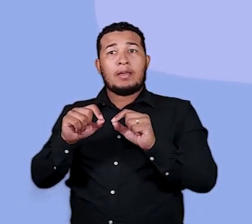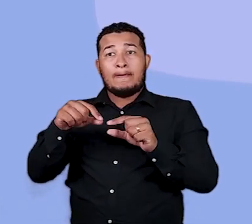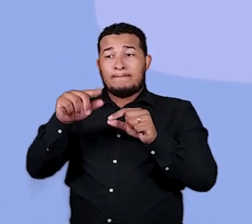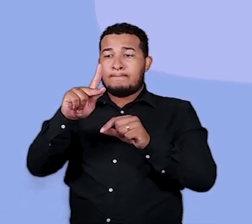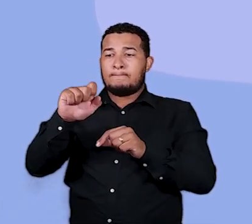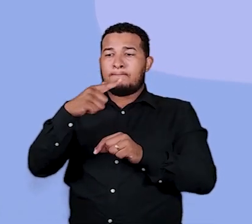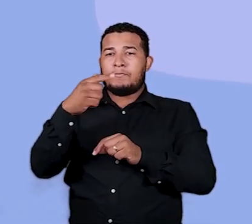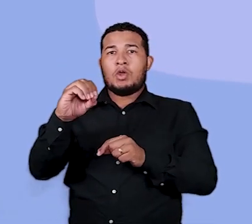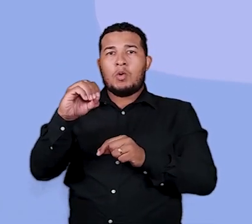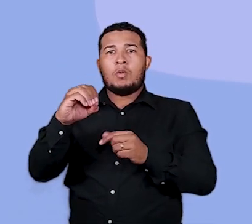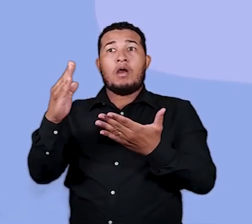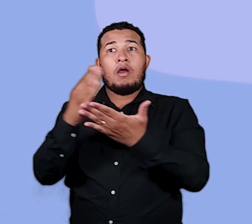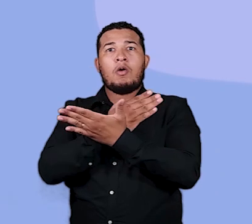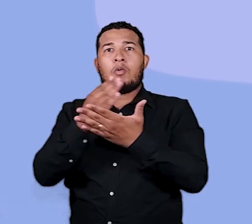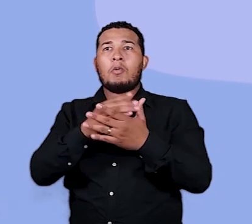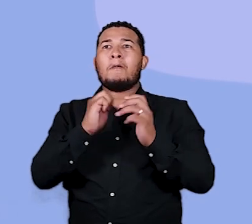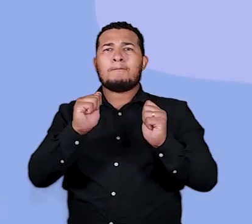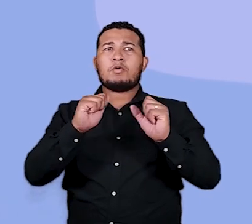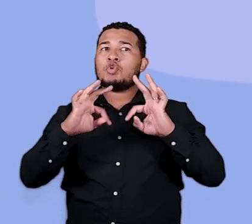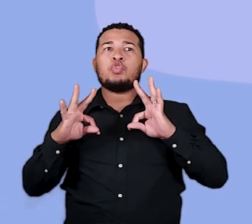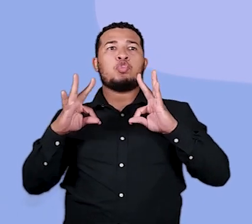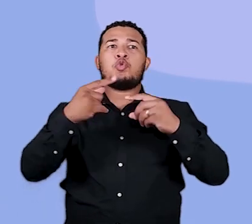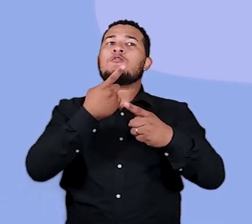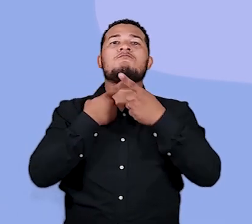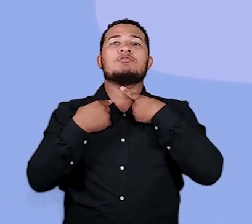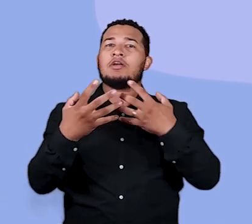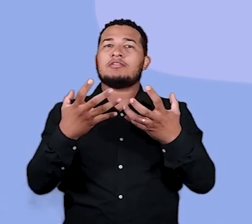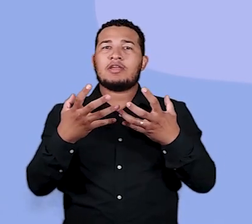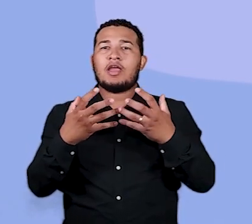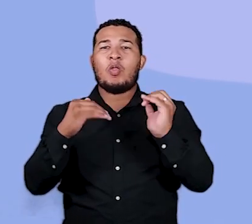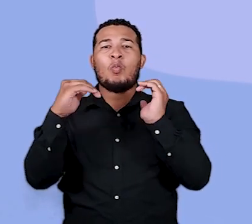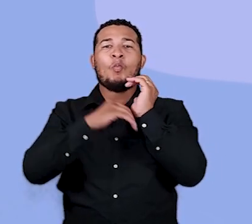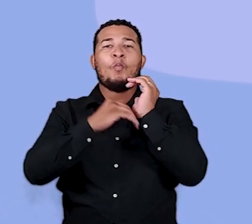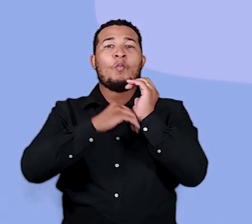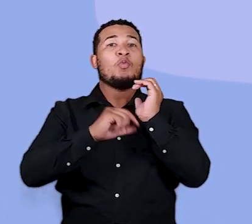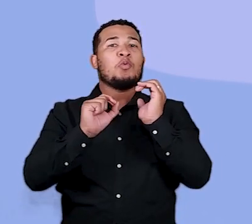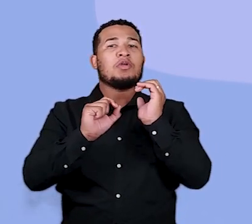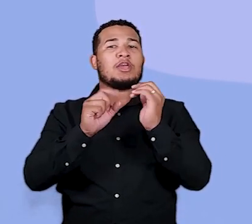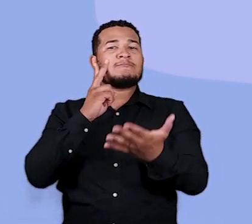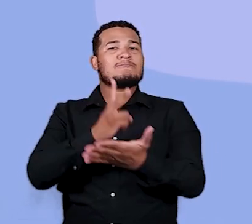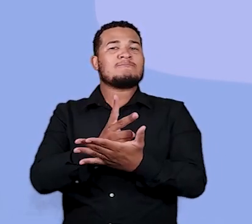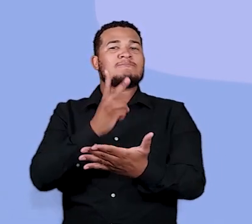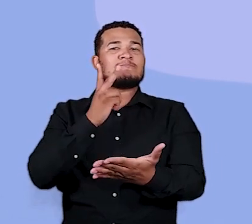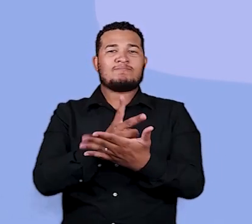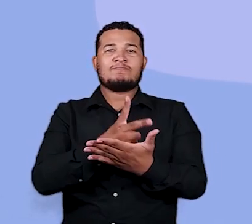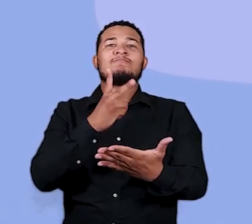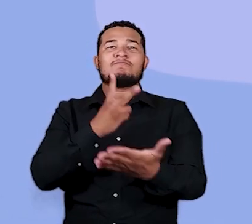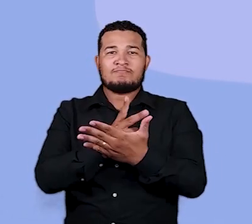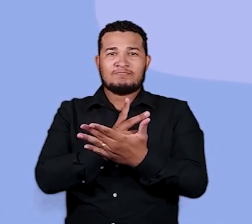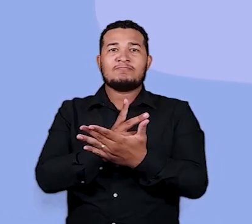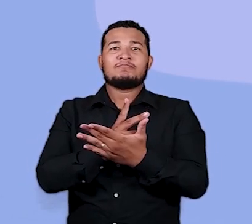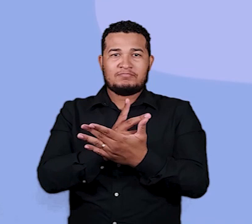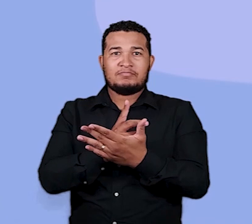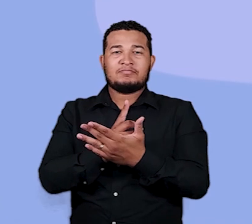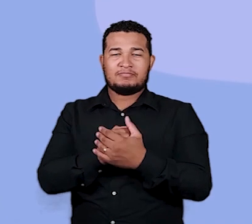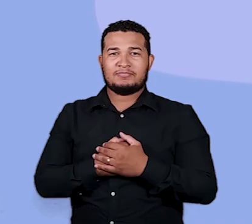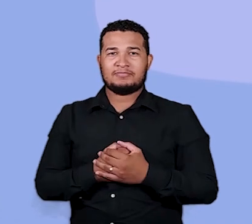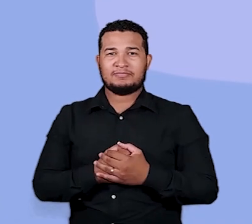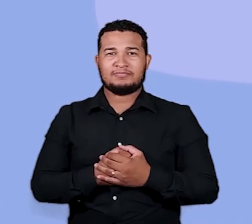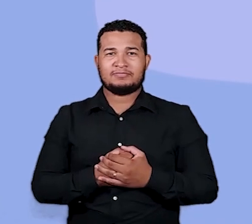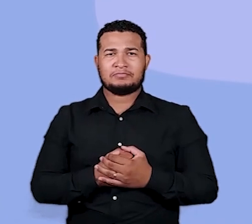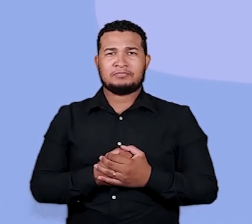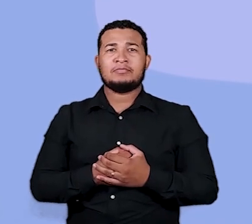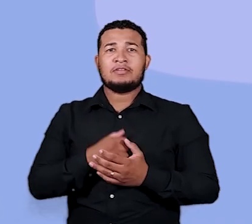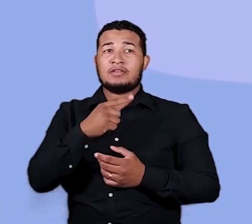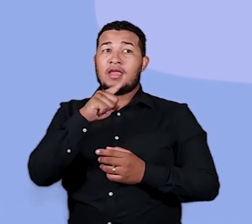ali que diz, alguns peões podem se tornar em tudo o que quiserem, o segredo está sempre em seguir em frente depois de